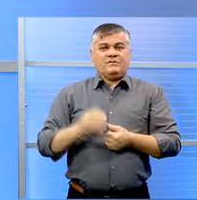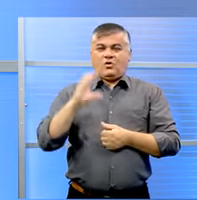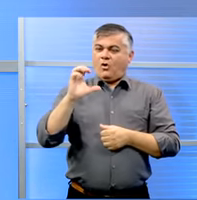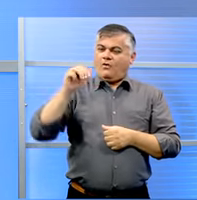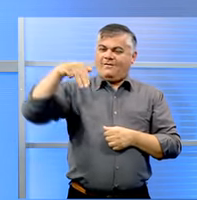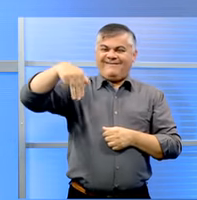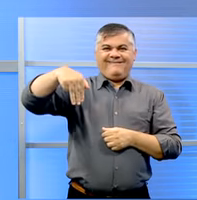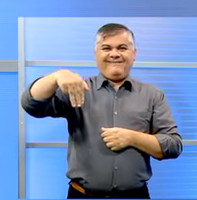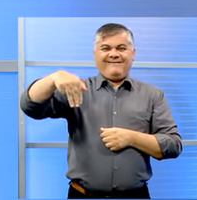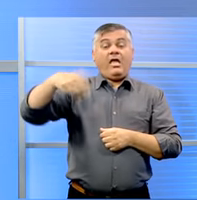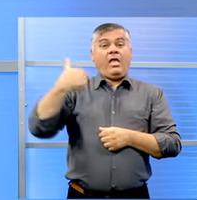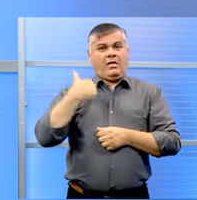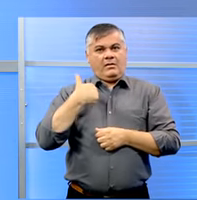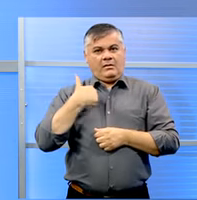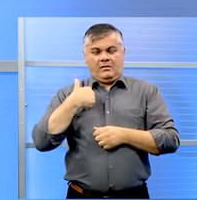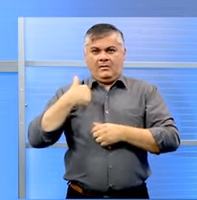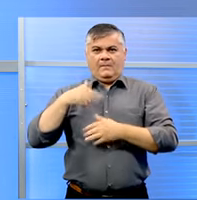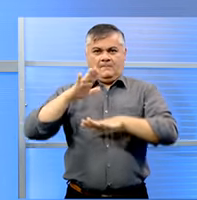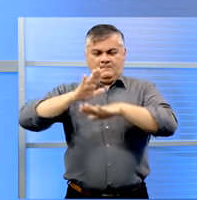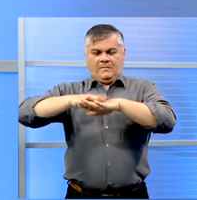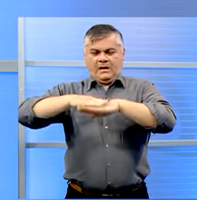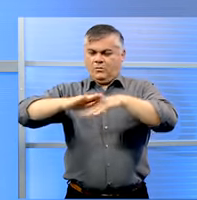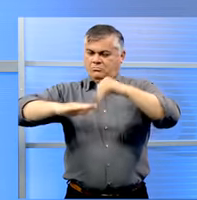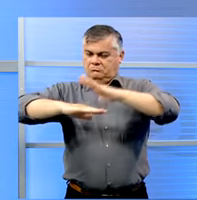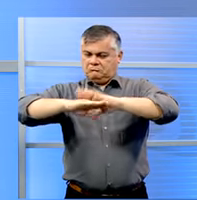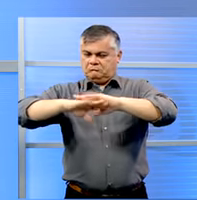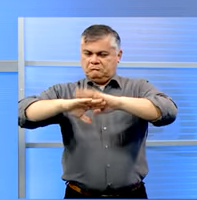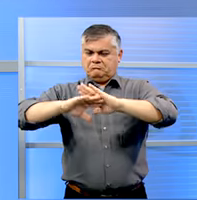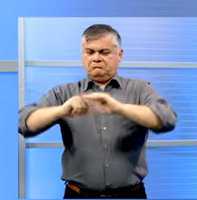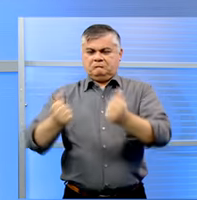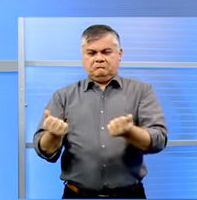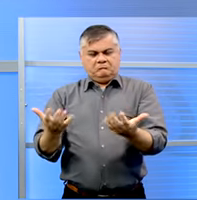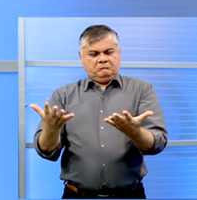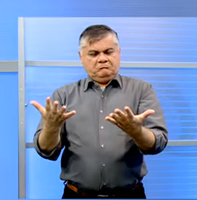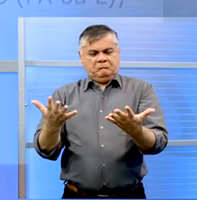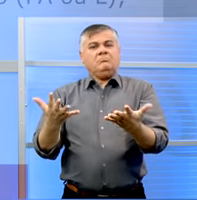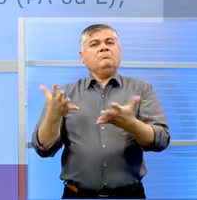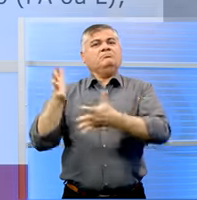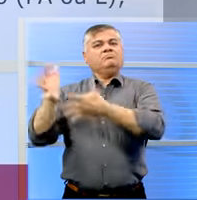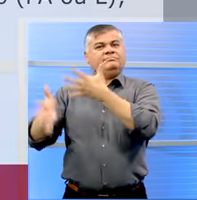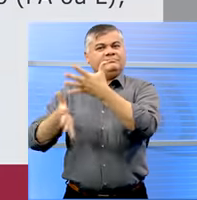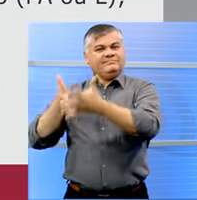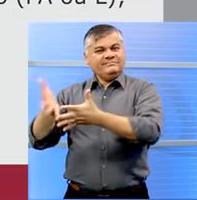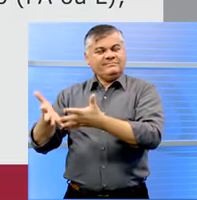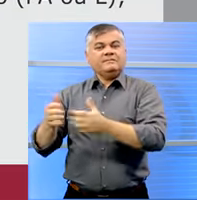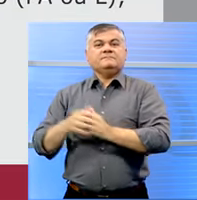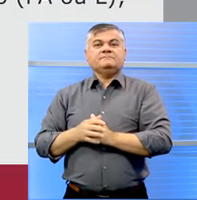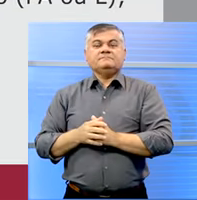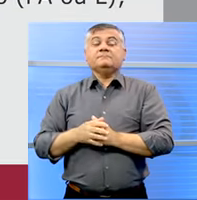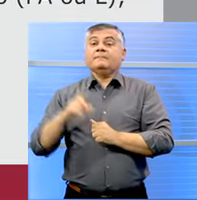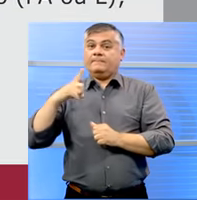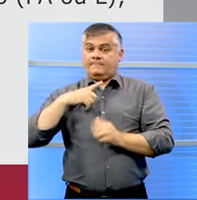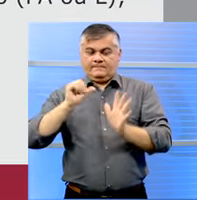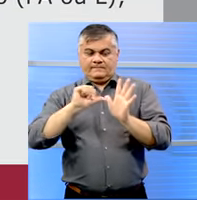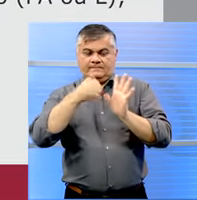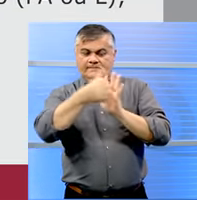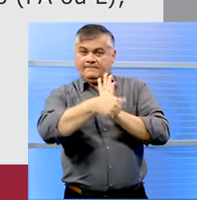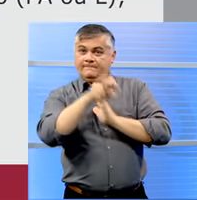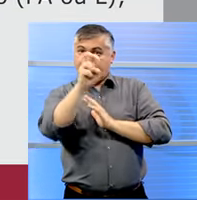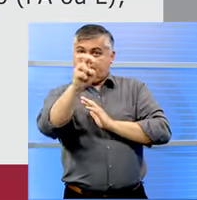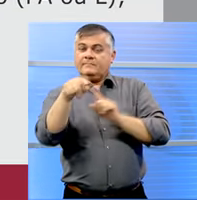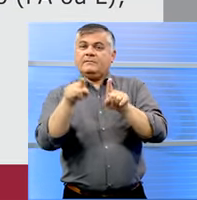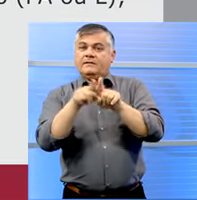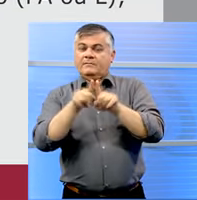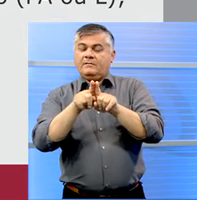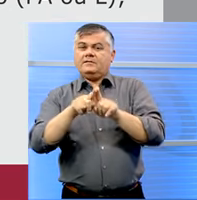É a forma que a minha mão recebe ao sinalizar algo. Também temos entre os 5 parâmetros o ponto